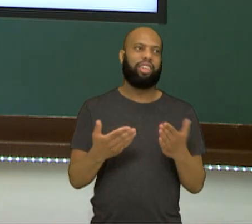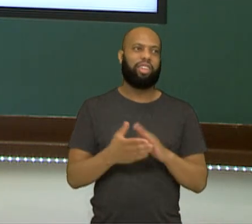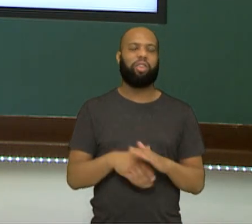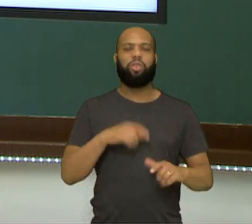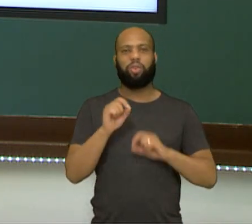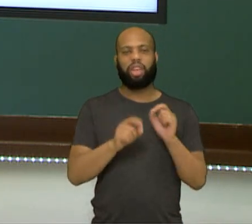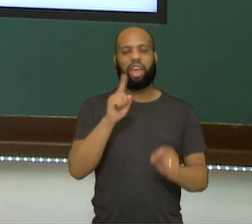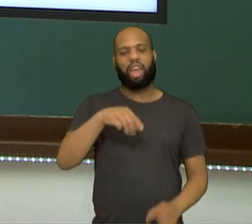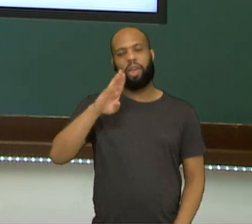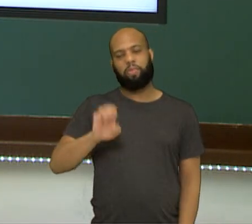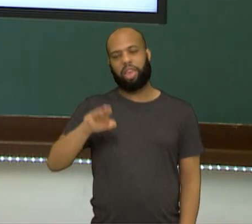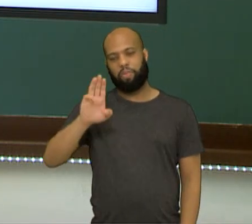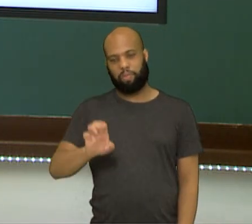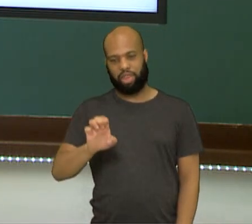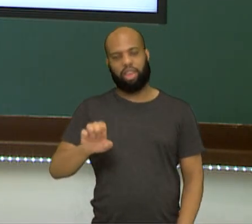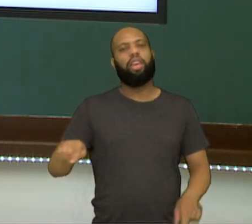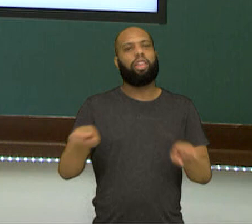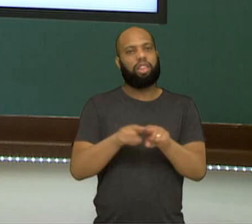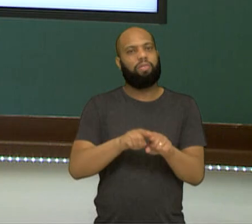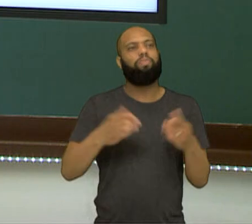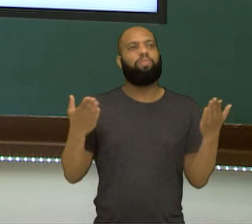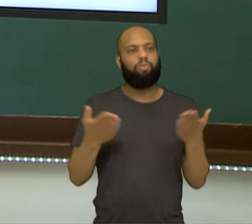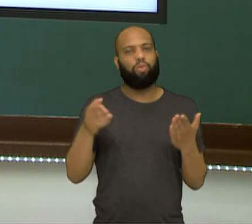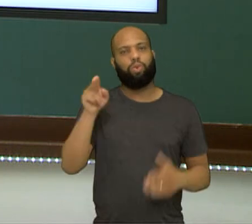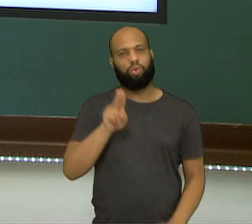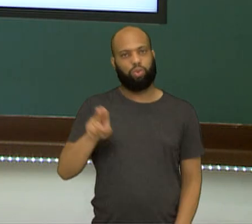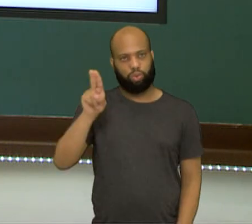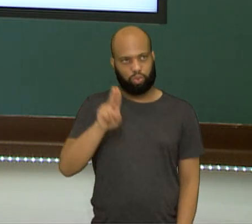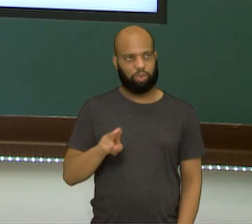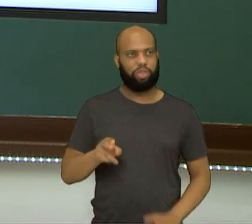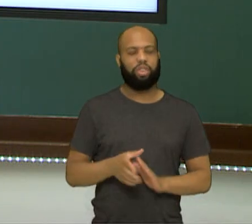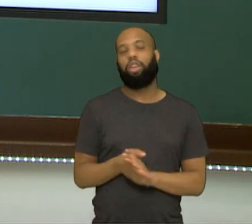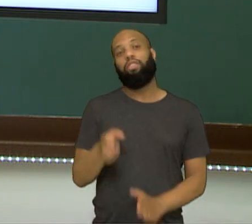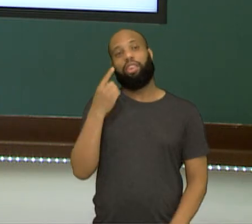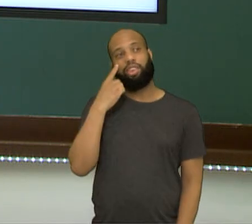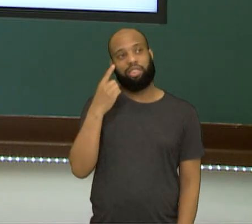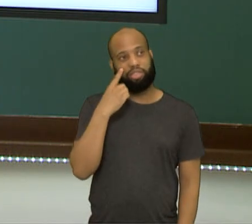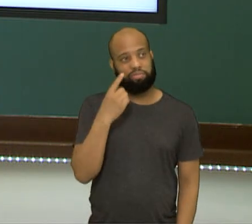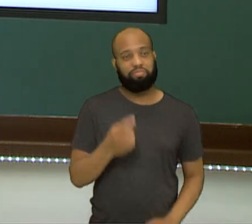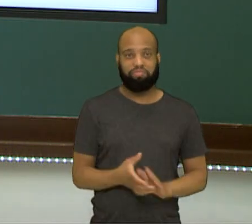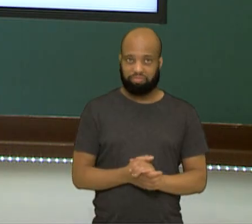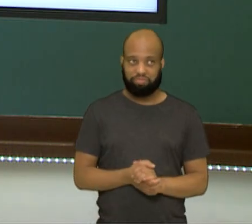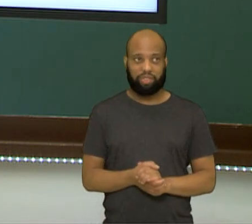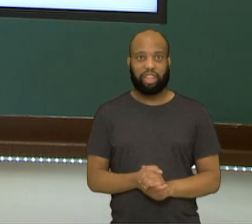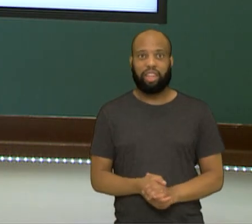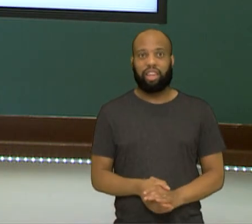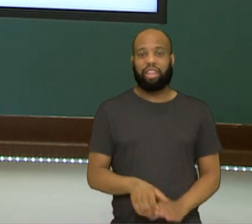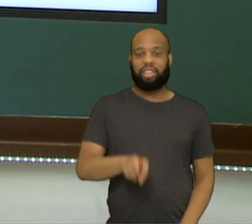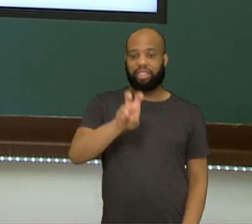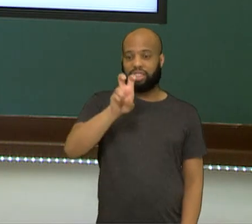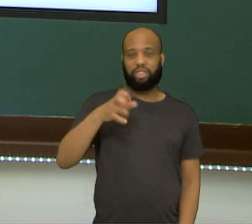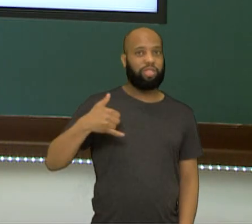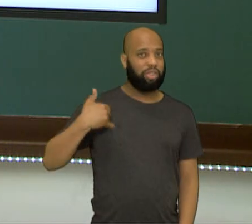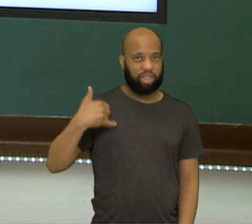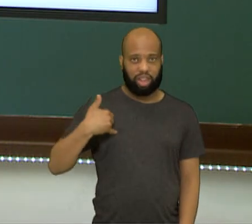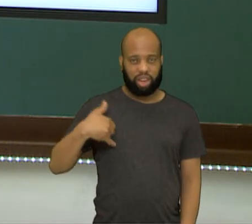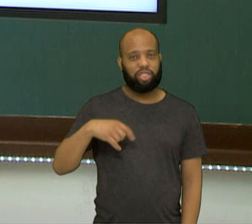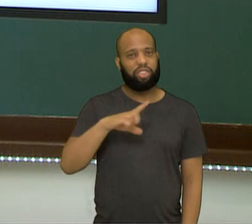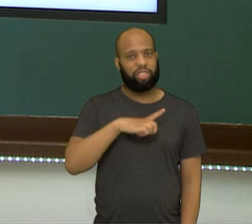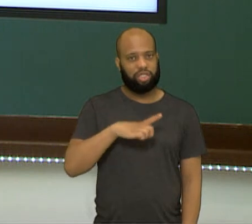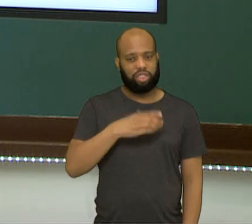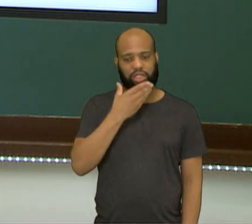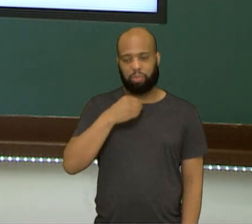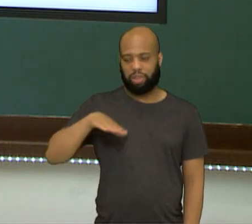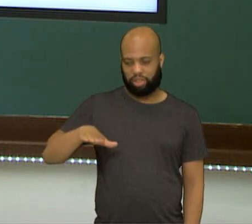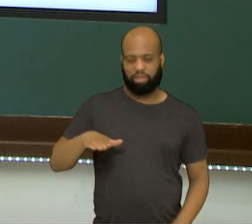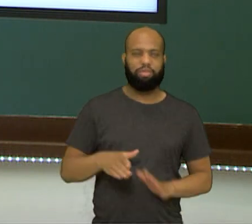virou um memezinho ainda até hoje utilizado, né? Então, isso, veja só que coisa. E 5 anos o menininho